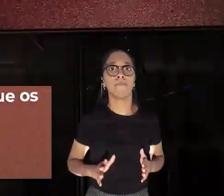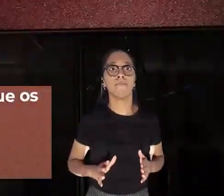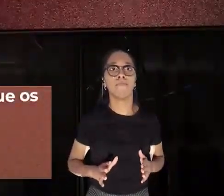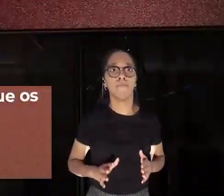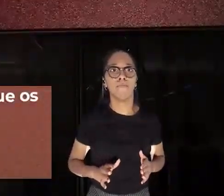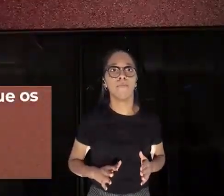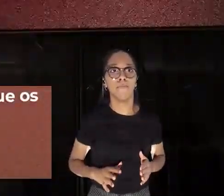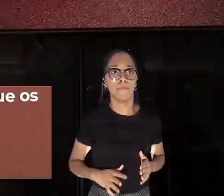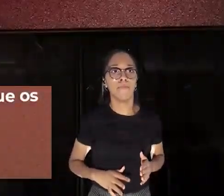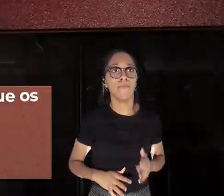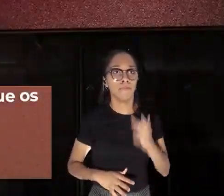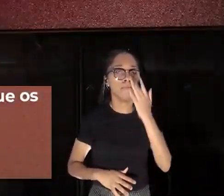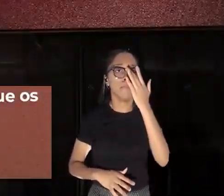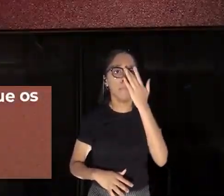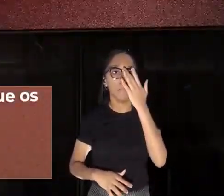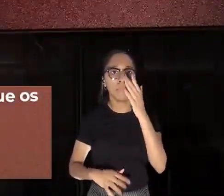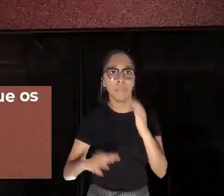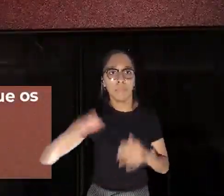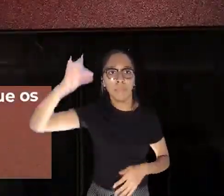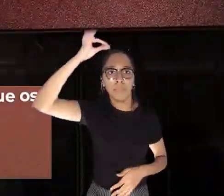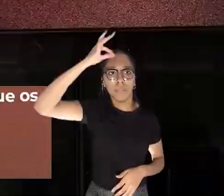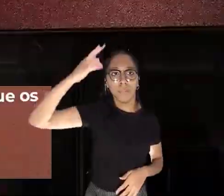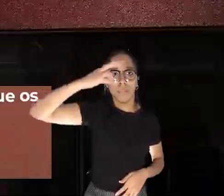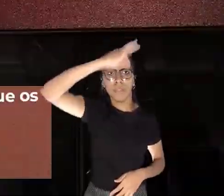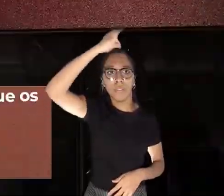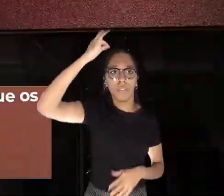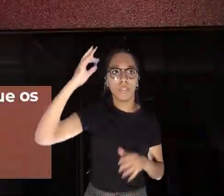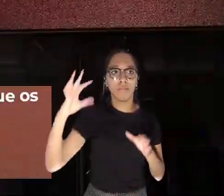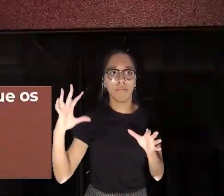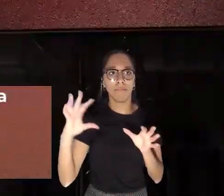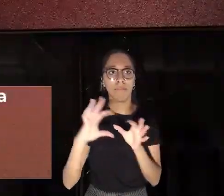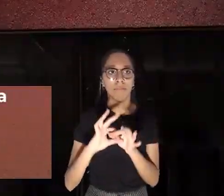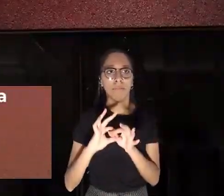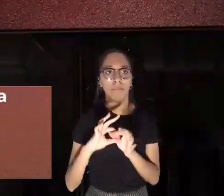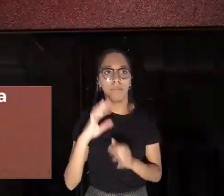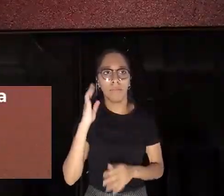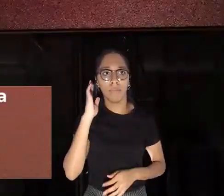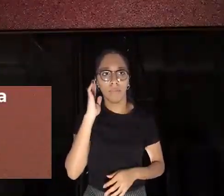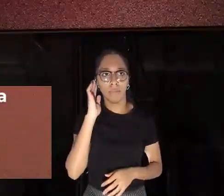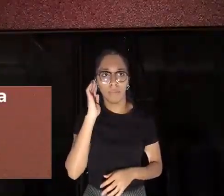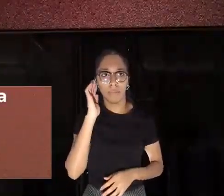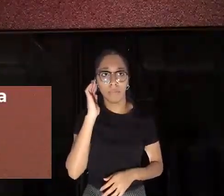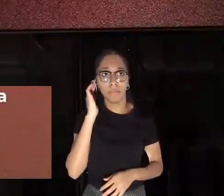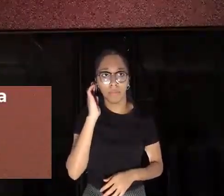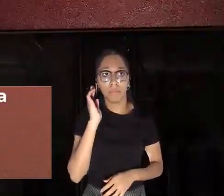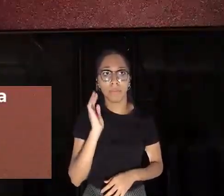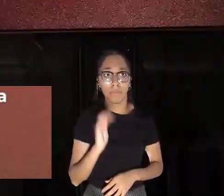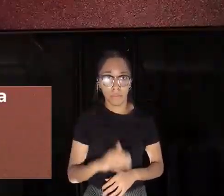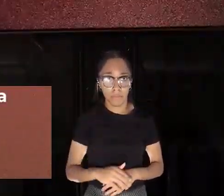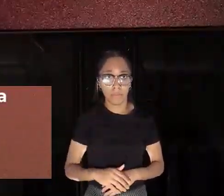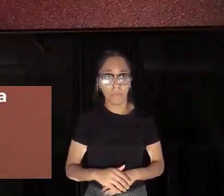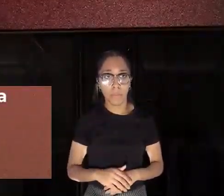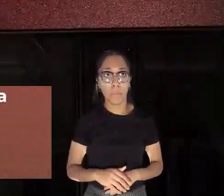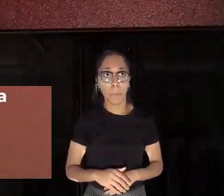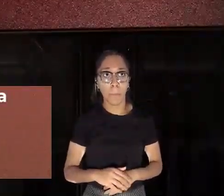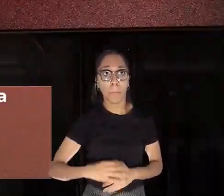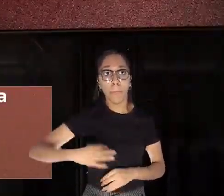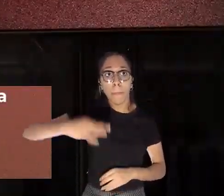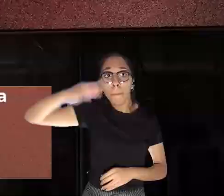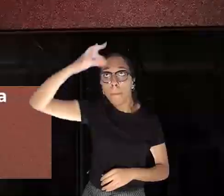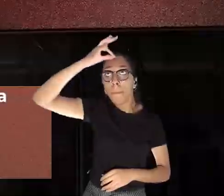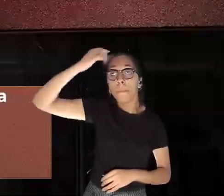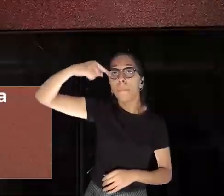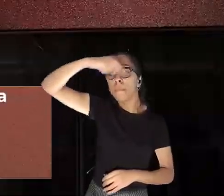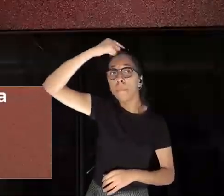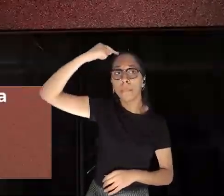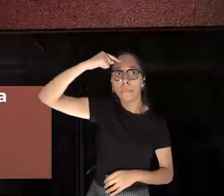o Espírito da promessa. 14. O Espírito da promessa, que é a